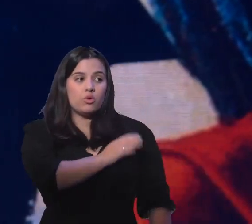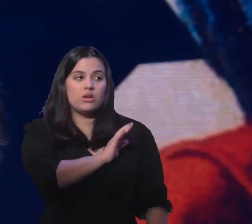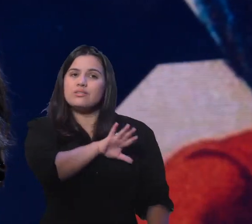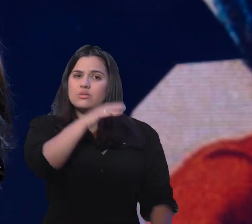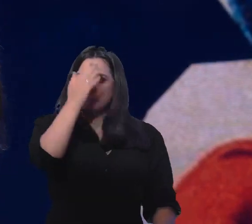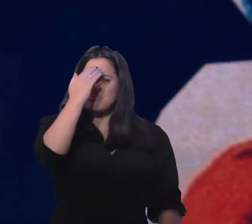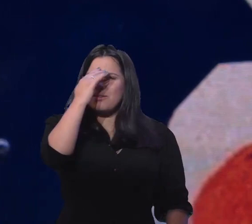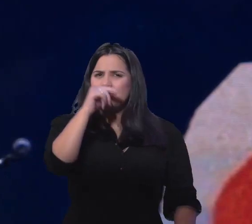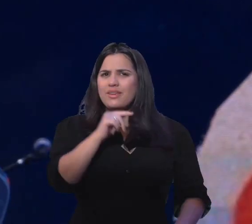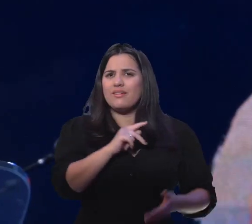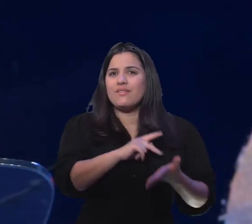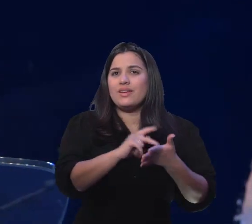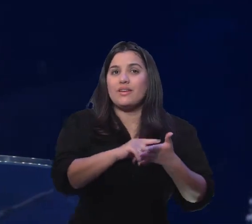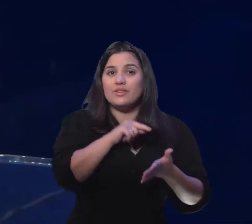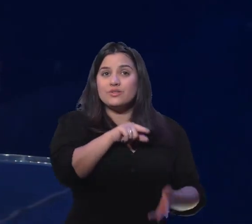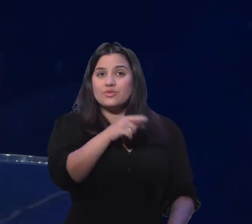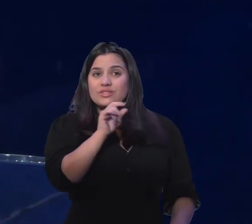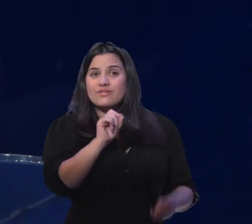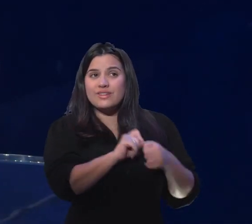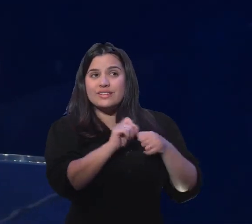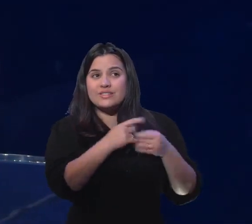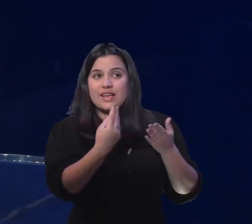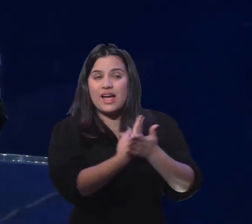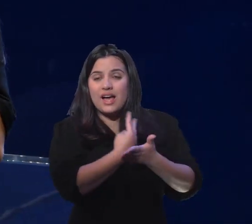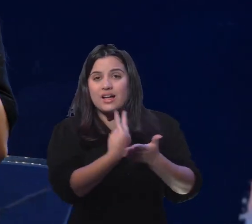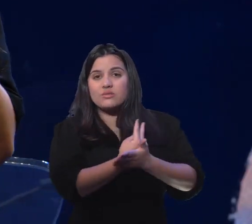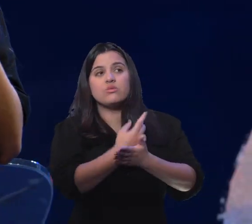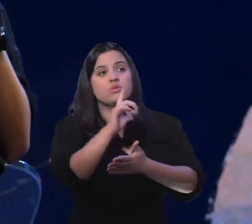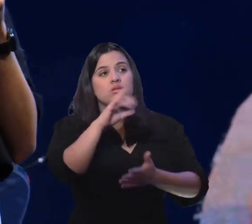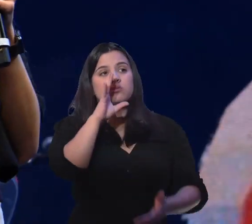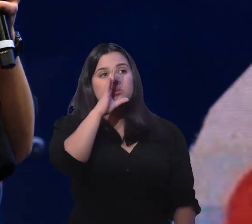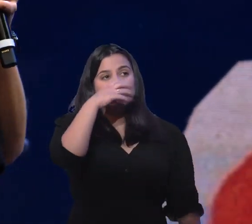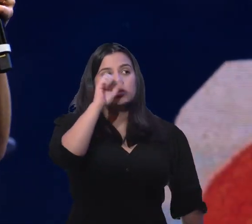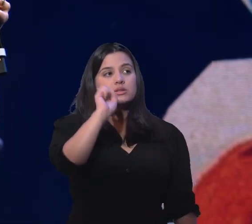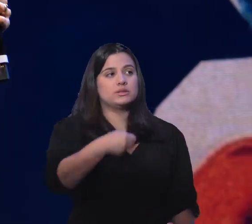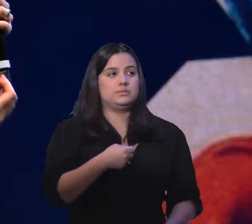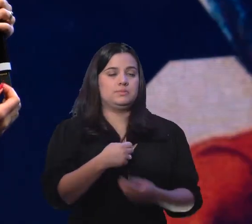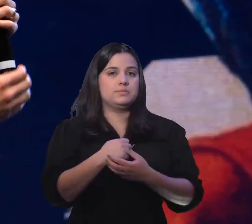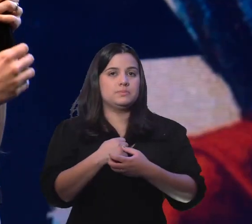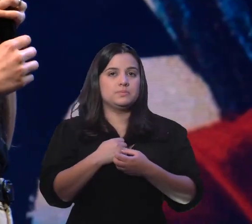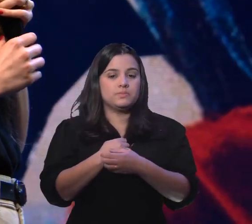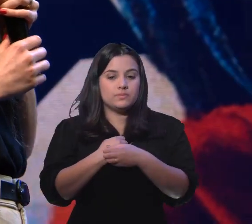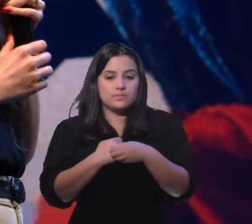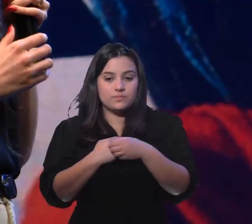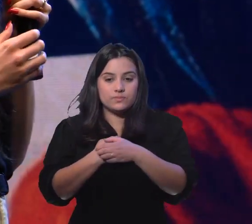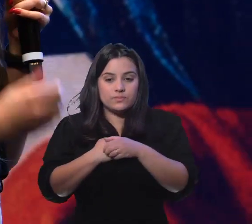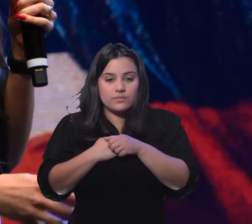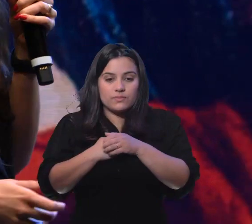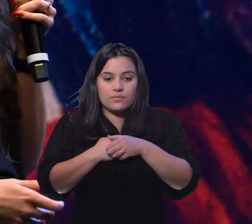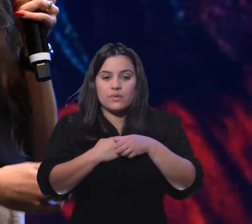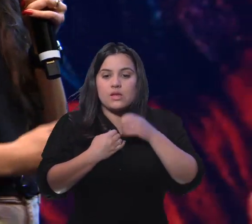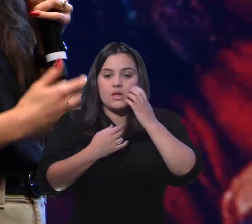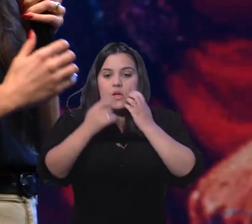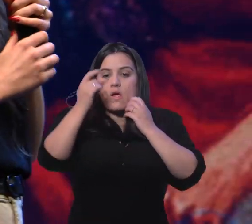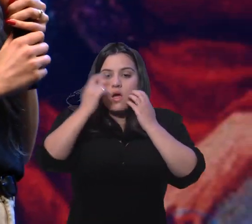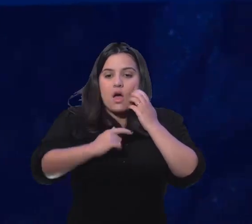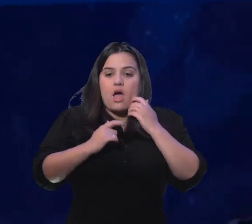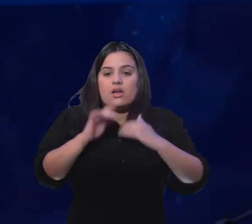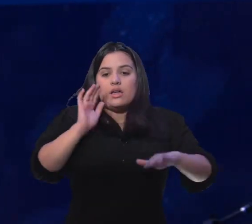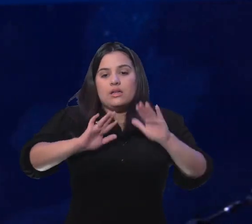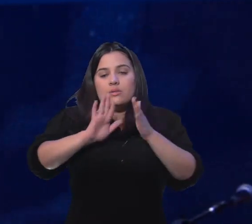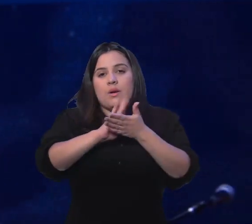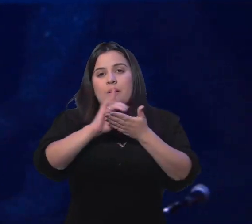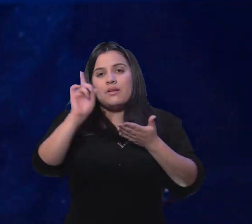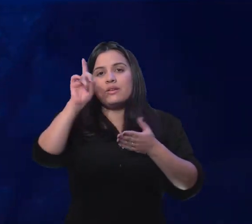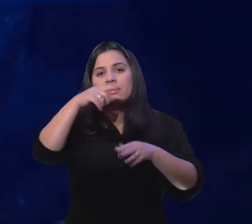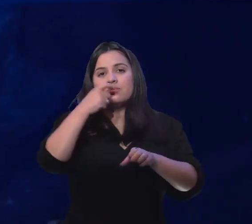você faz mesmo assim, você está em rebeldia. E eu tô aqui com uma palavra que ela é um pouco dura.